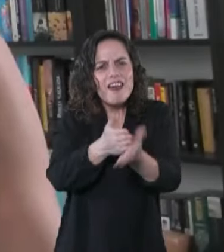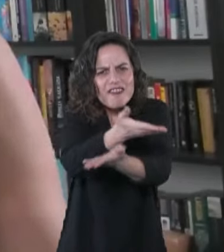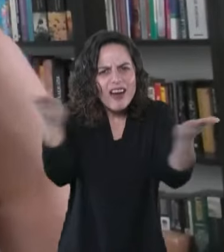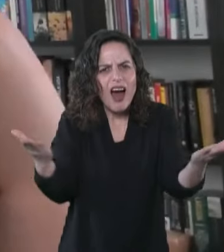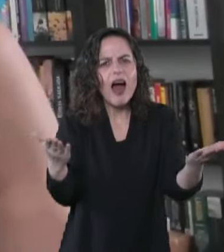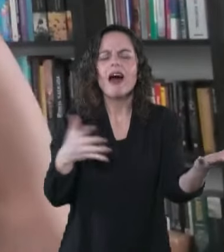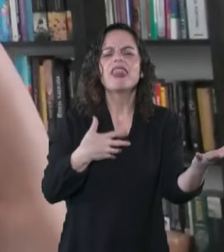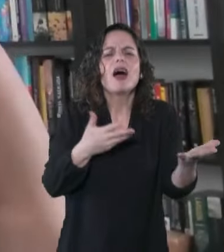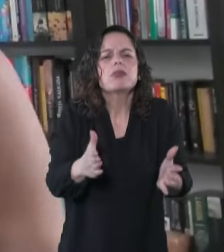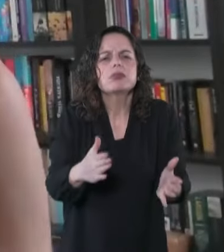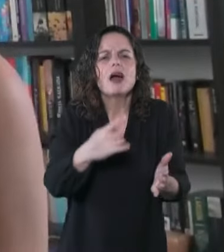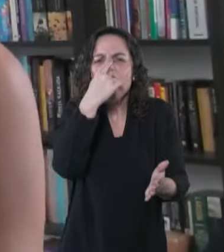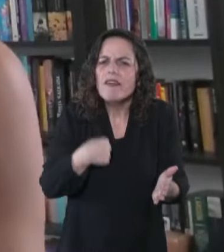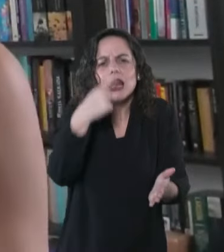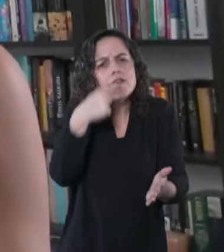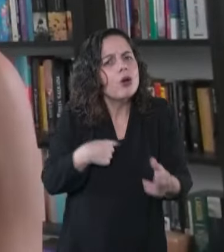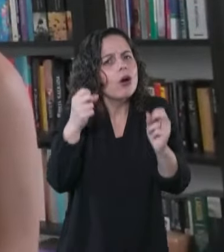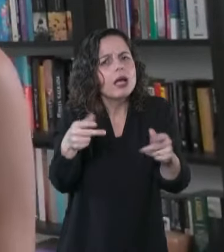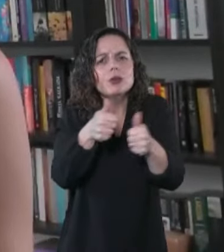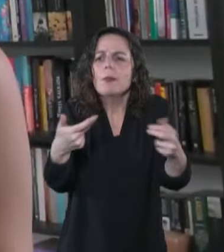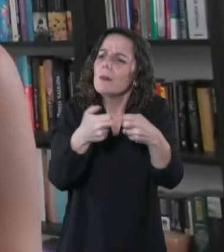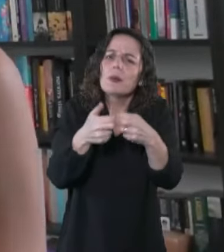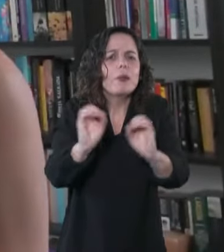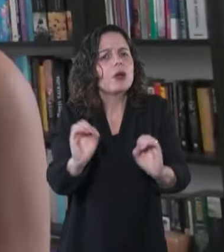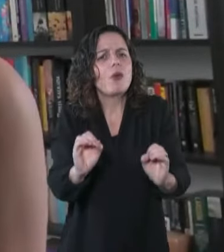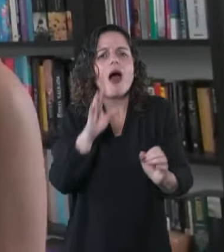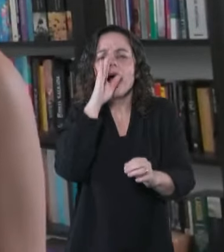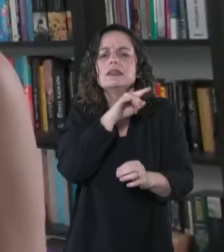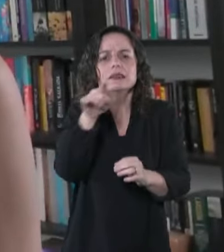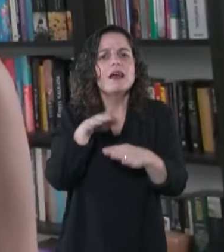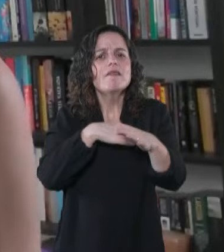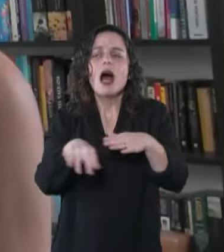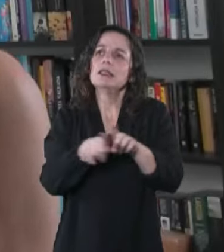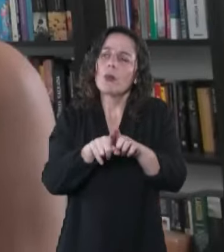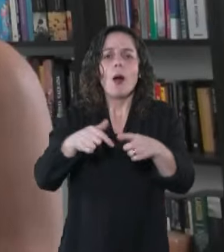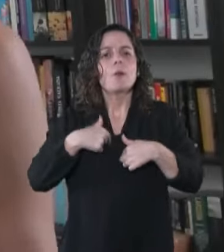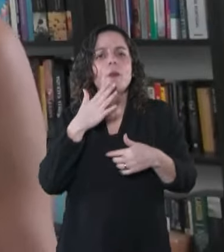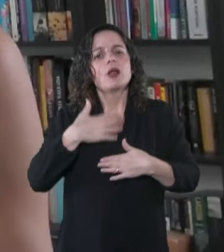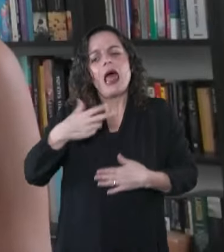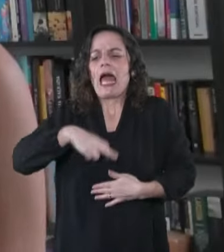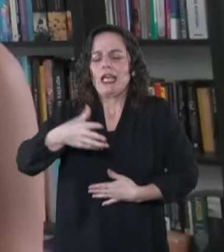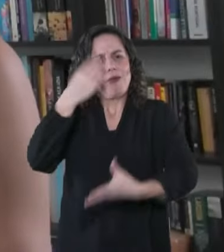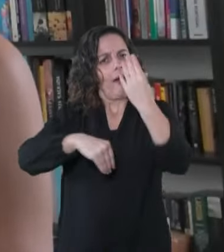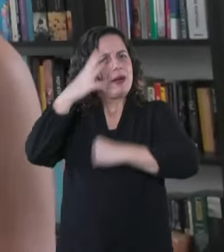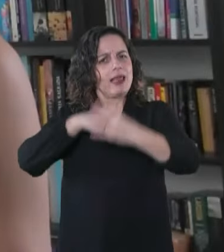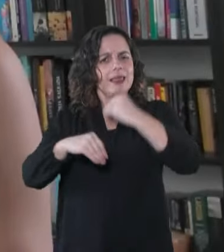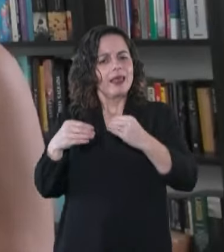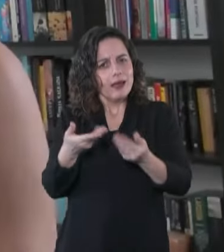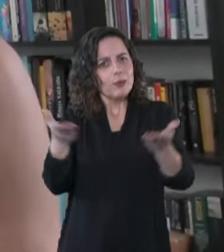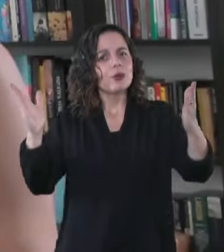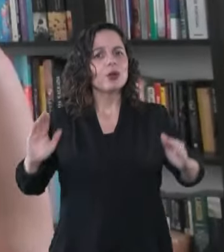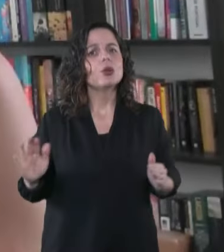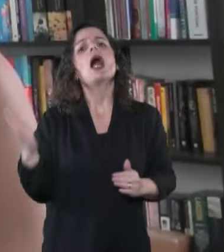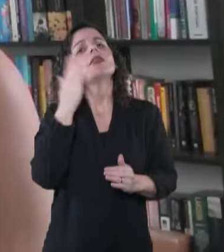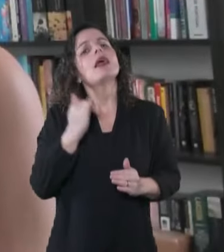falharem, falharam, não tem problema nenhum, especialmente se estão a fazer isto numa de tipo para se enriquecerem. Pronto, ao